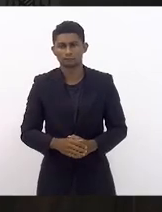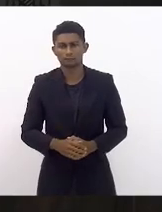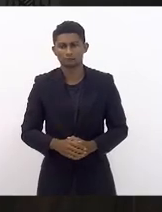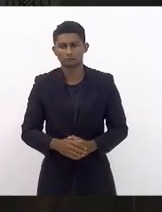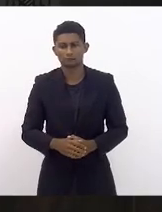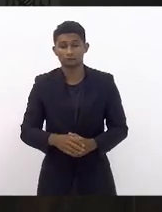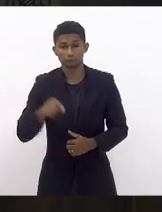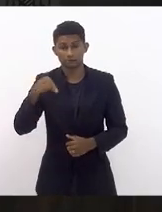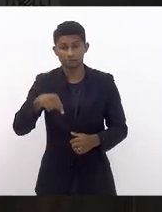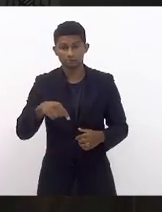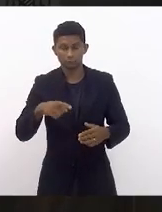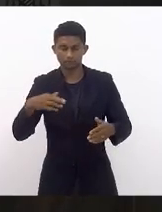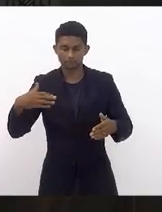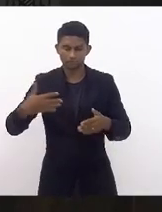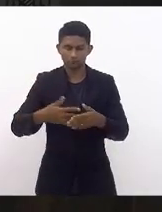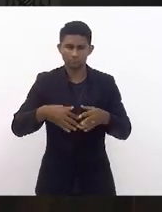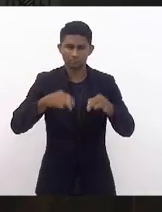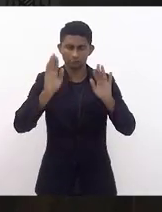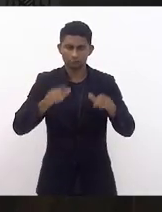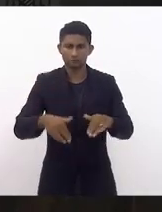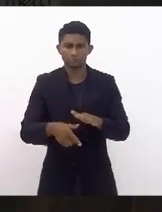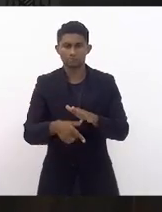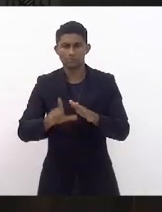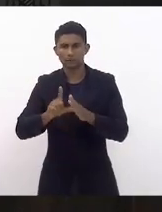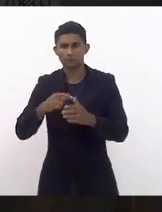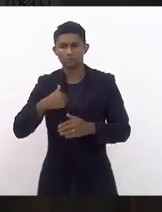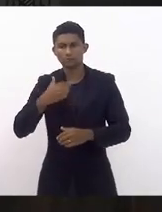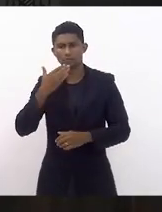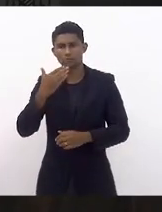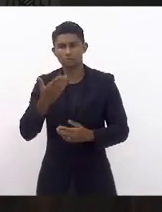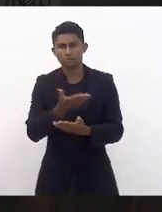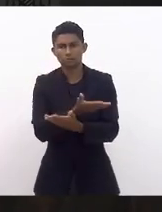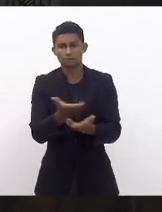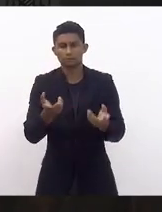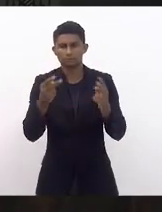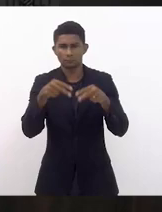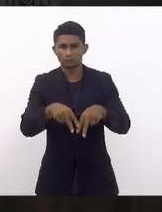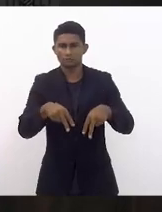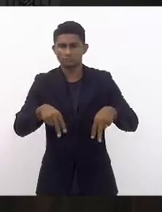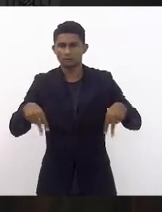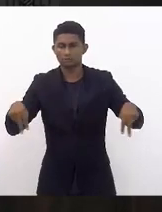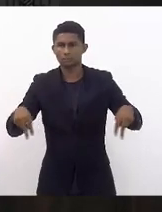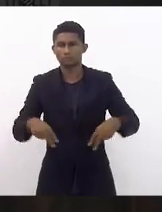Antes de terminar, de encerrar essa sessão, eu gostaria de pedir que todos ficassem de pé, por favor.